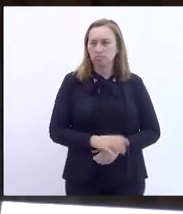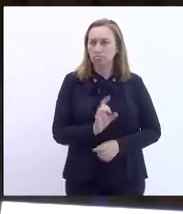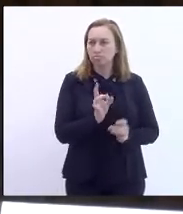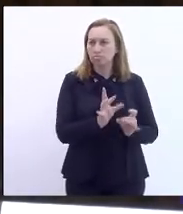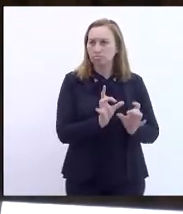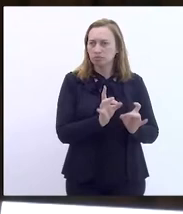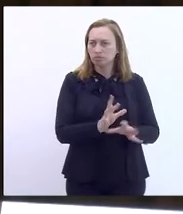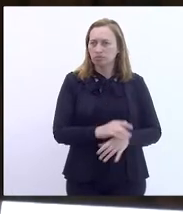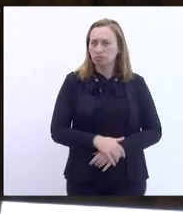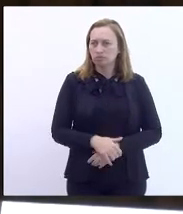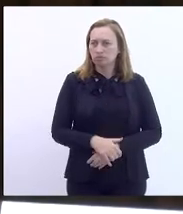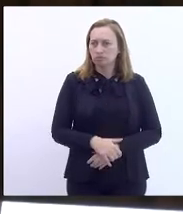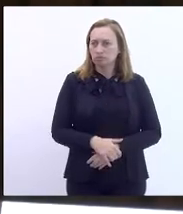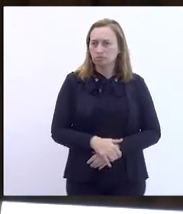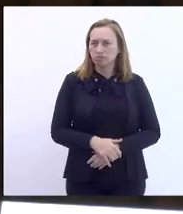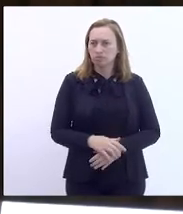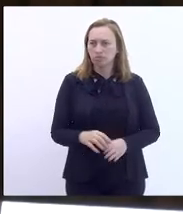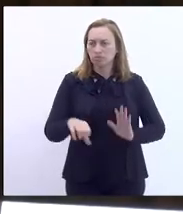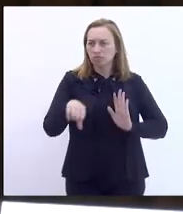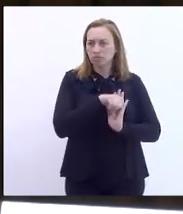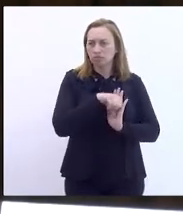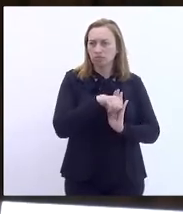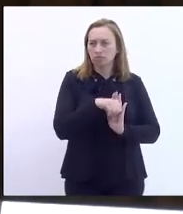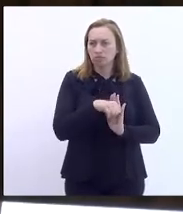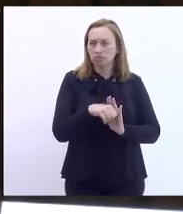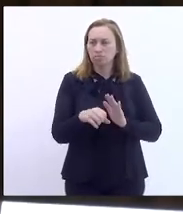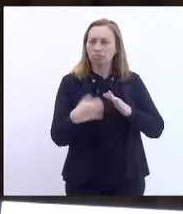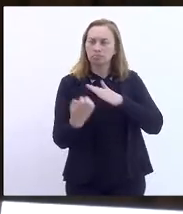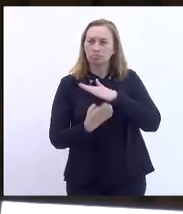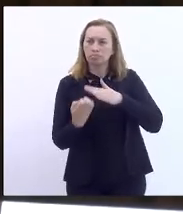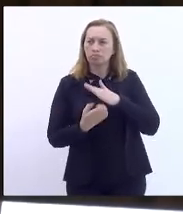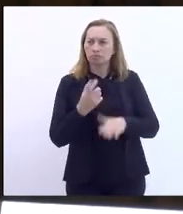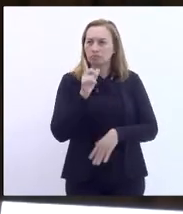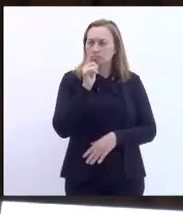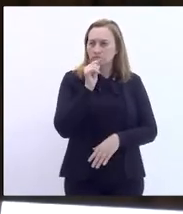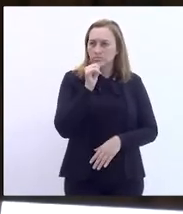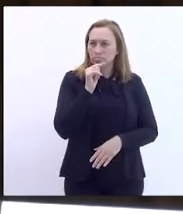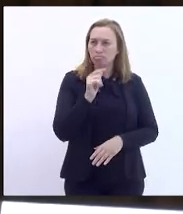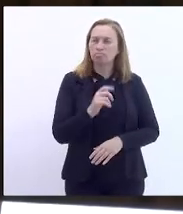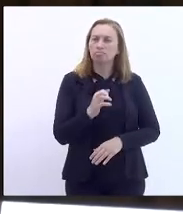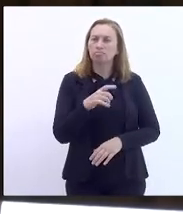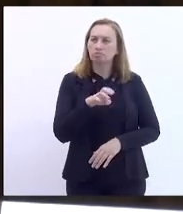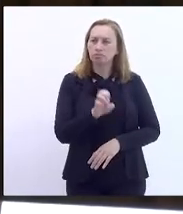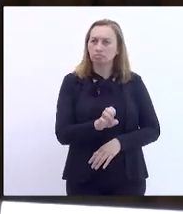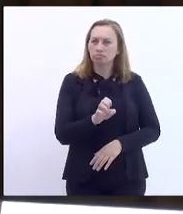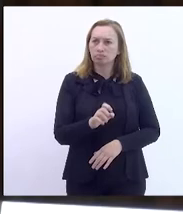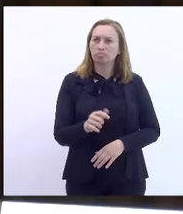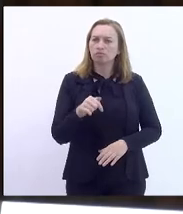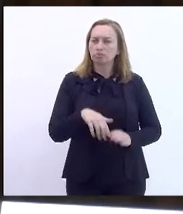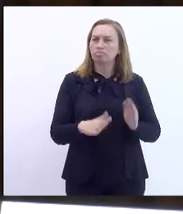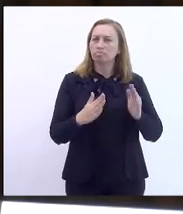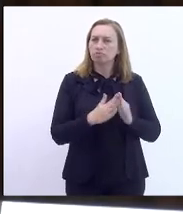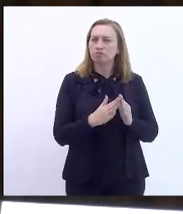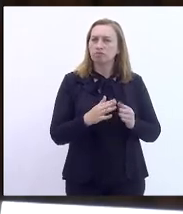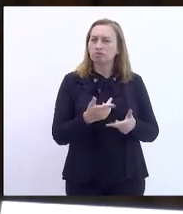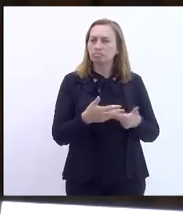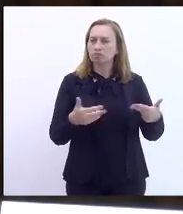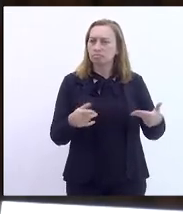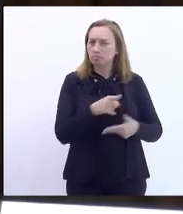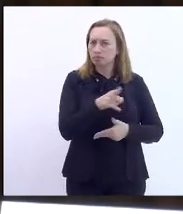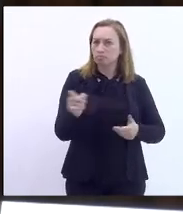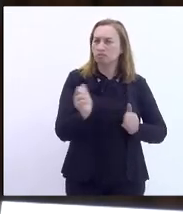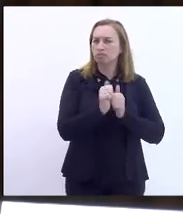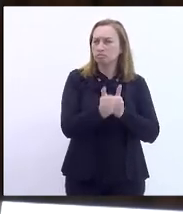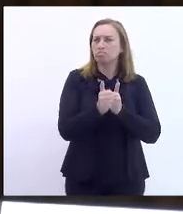venda criminosa da Cedae da privatização da Cedae que nessa casa muito de vocês